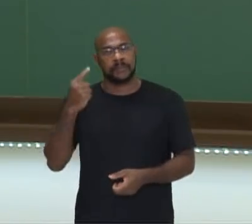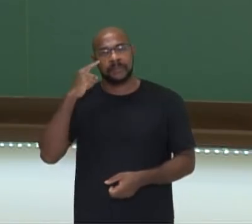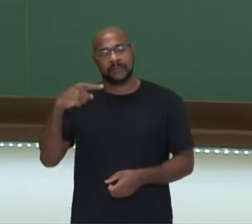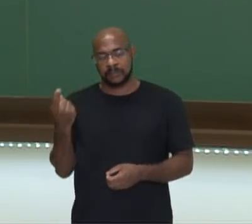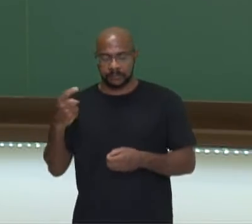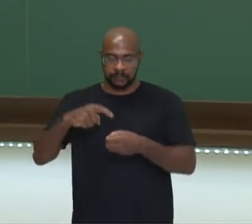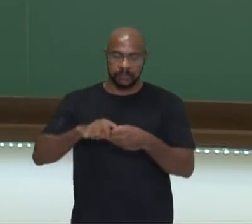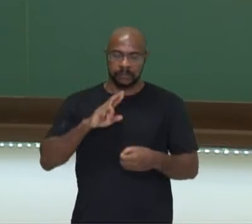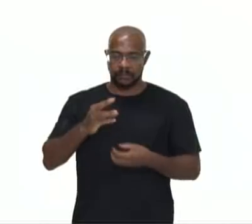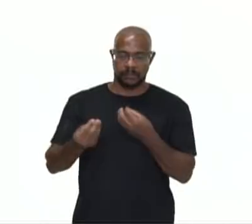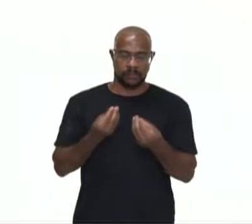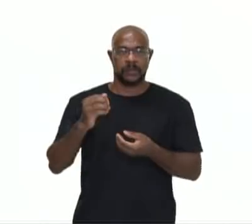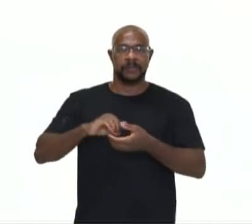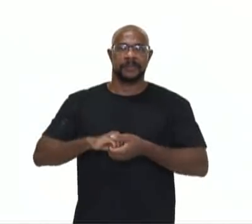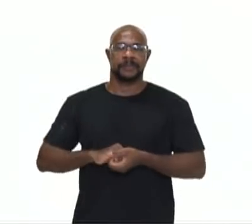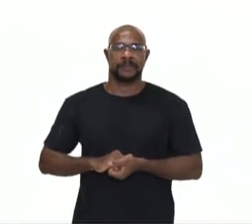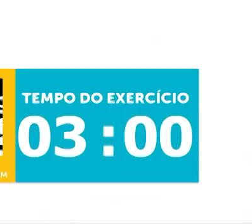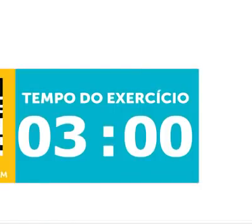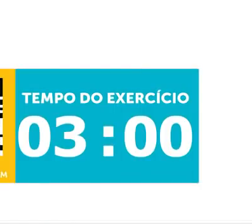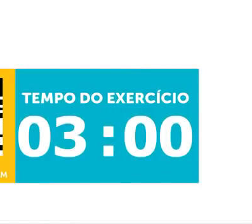volta com a resposta.